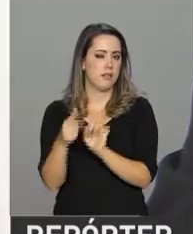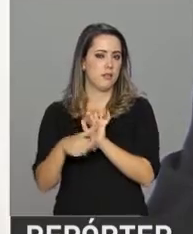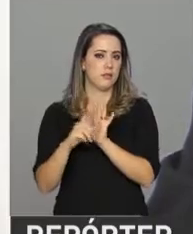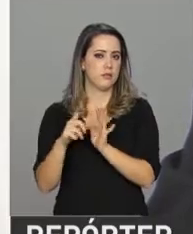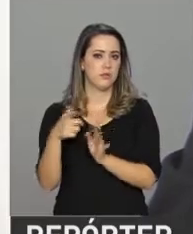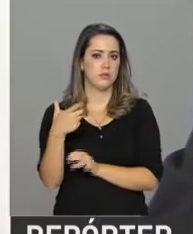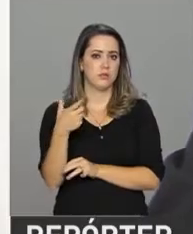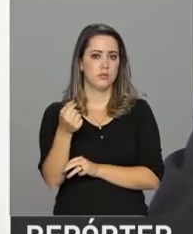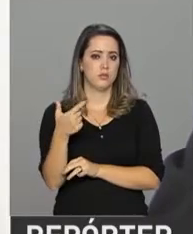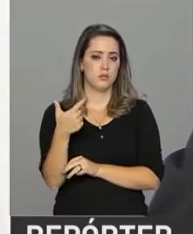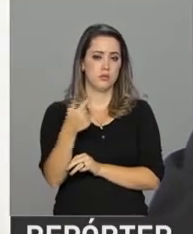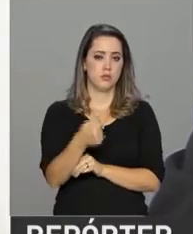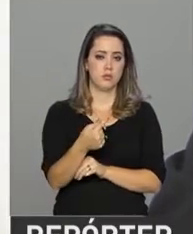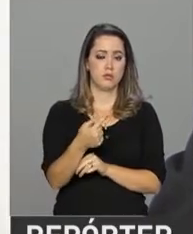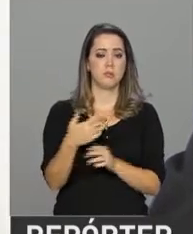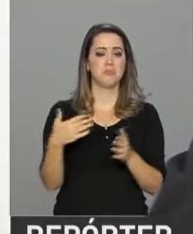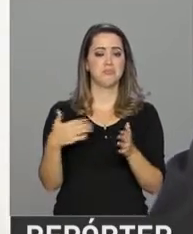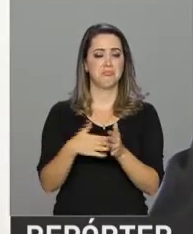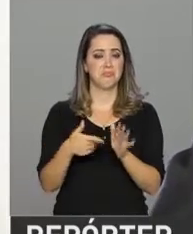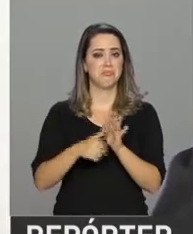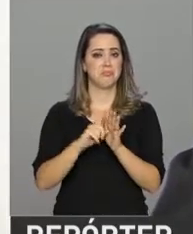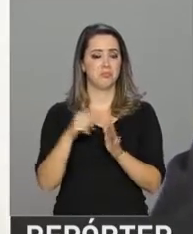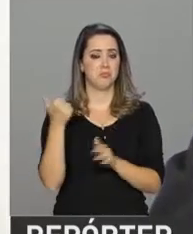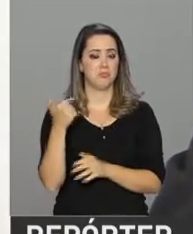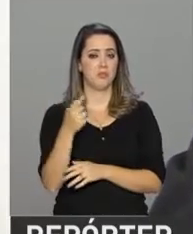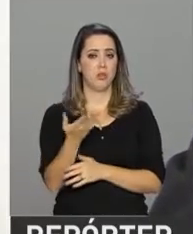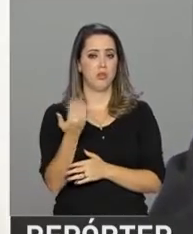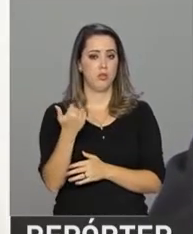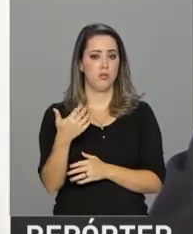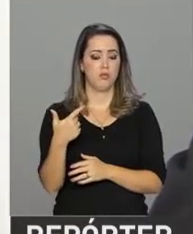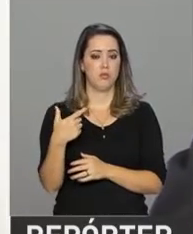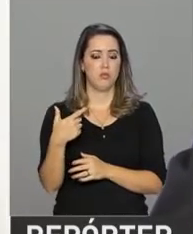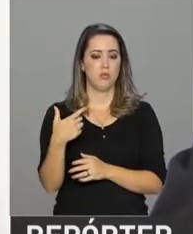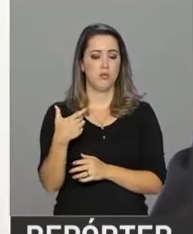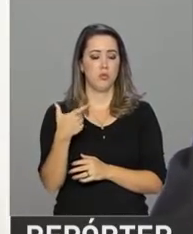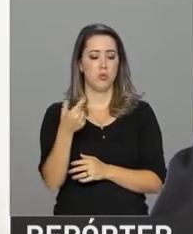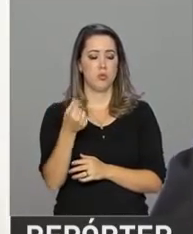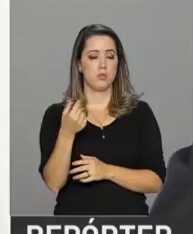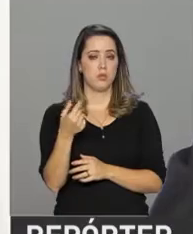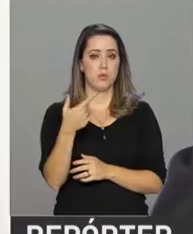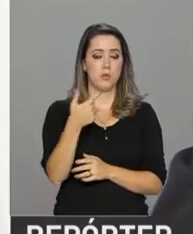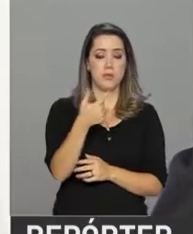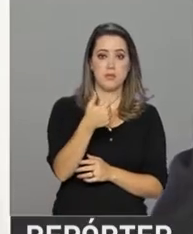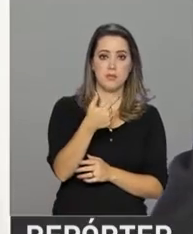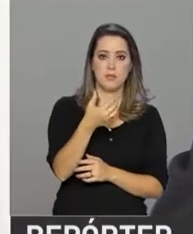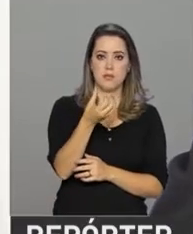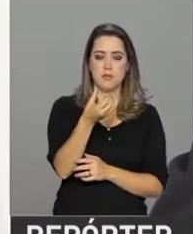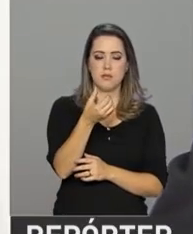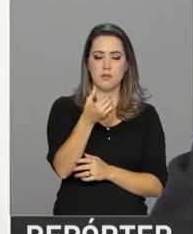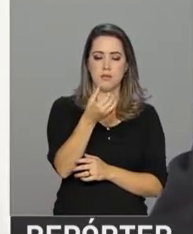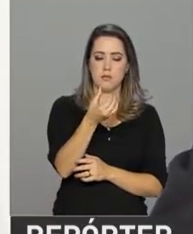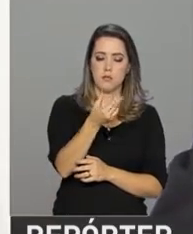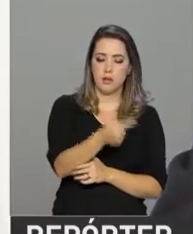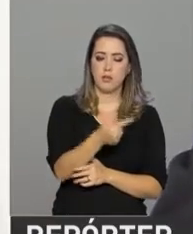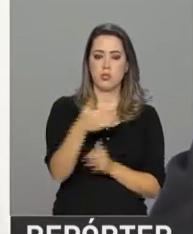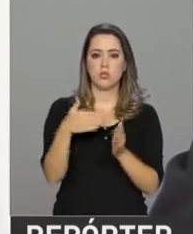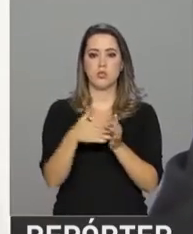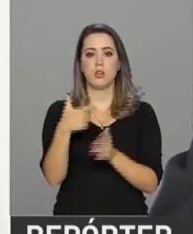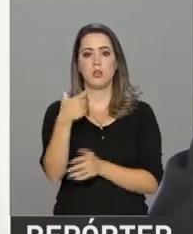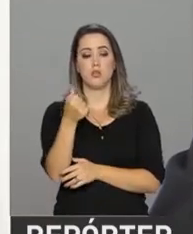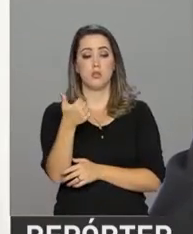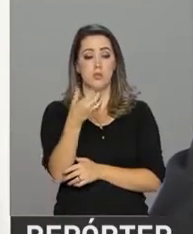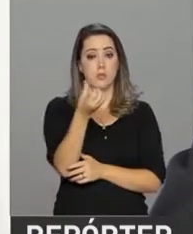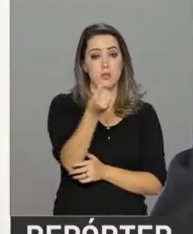2017, 2006 a 2016, ou então 2007 a 2016, e teremos mais